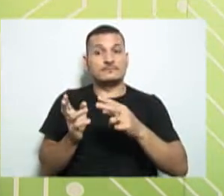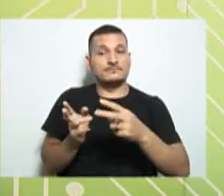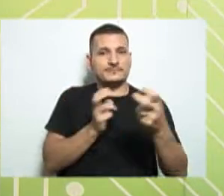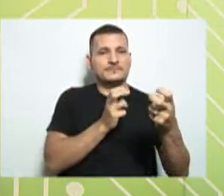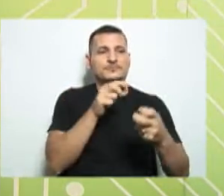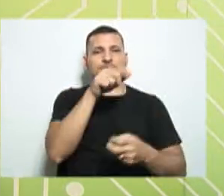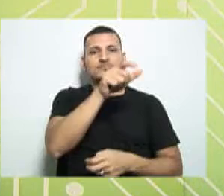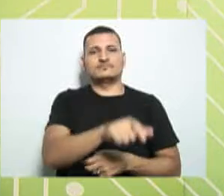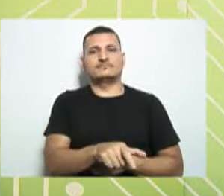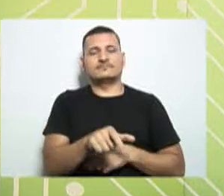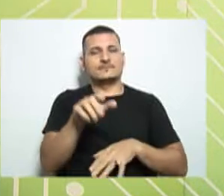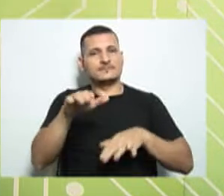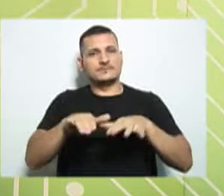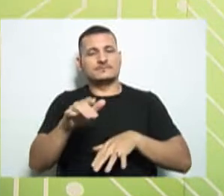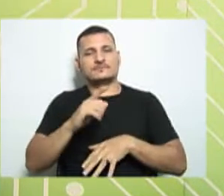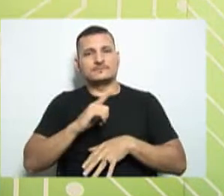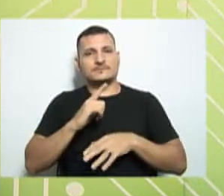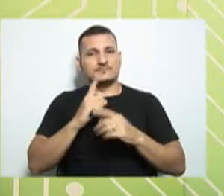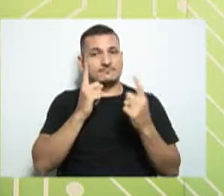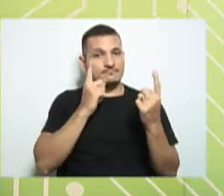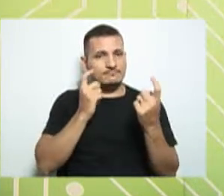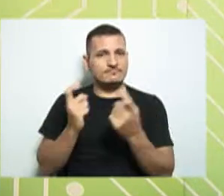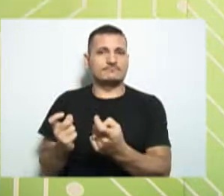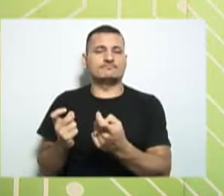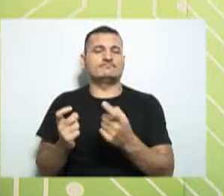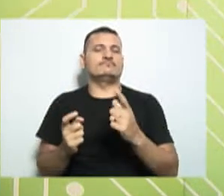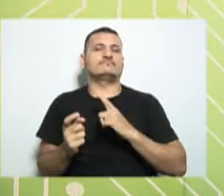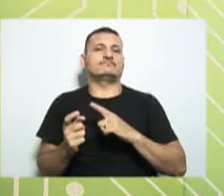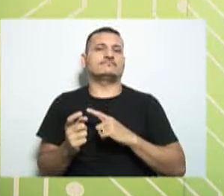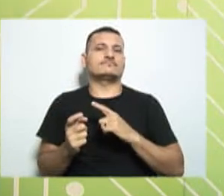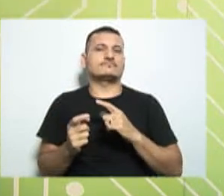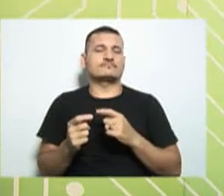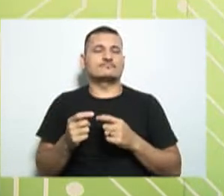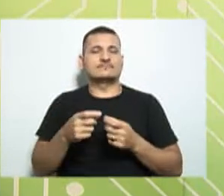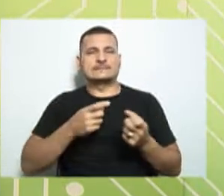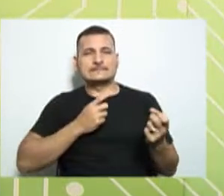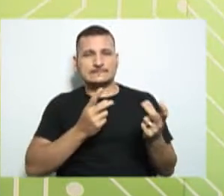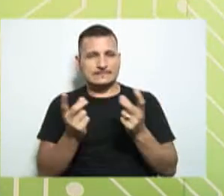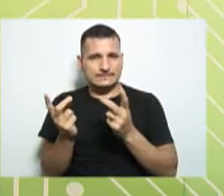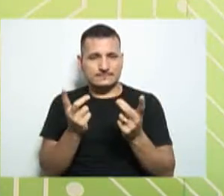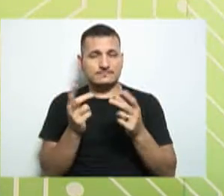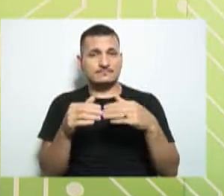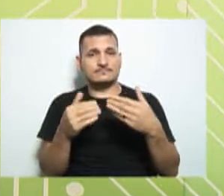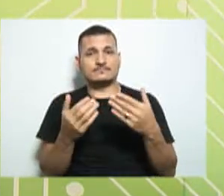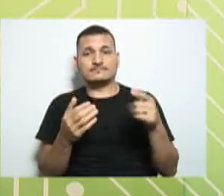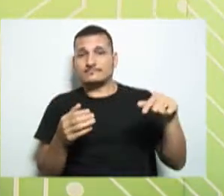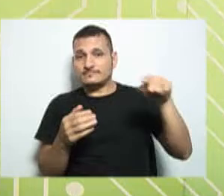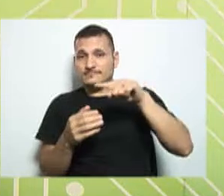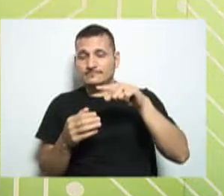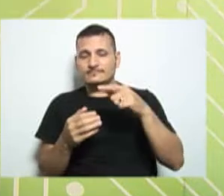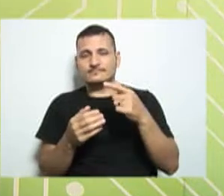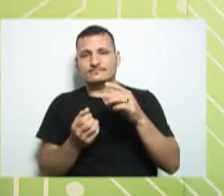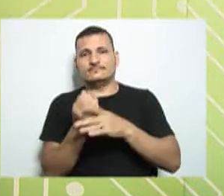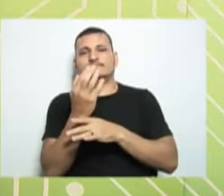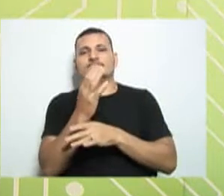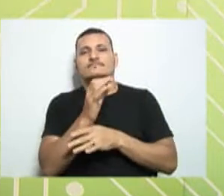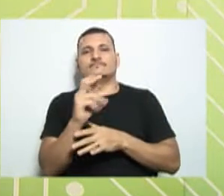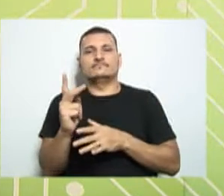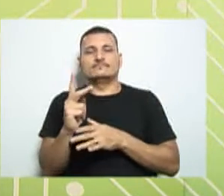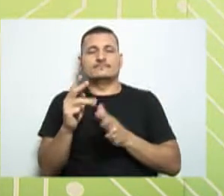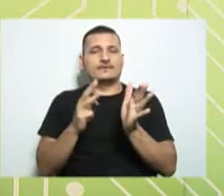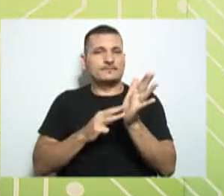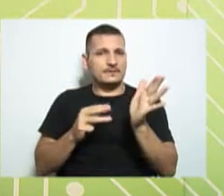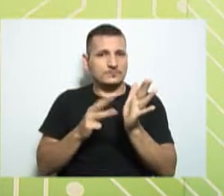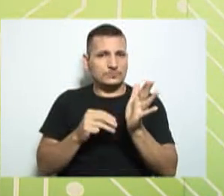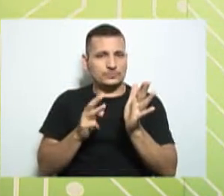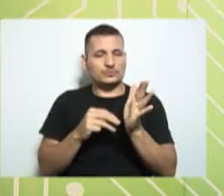consumidor. Há esse interesse, há essa questão de que tem saída. Então, para vocês que vão montar uma cooperativa, esse método baseado no valor